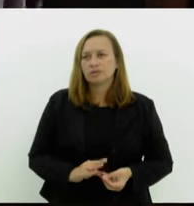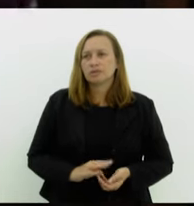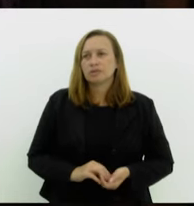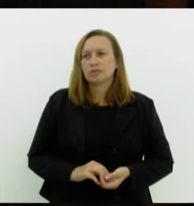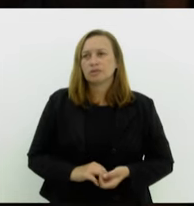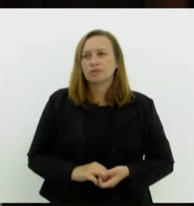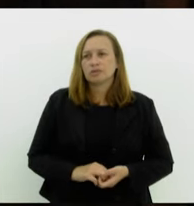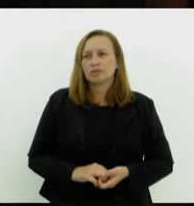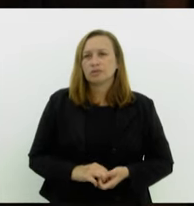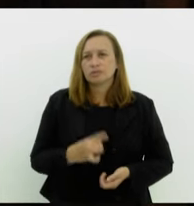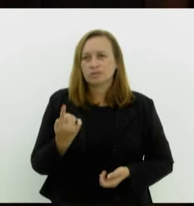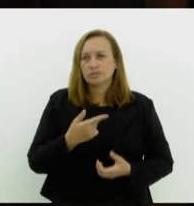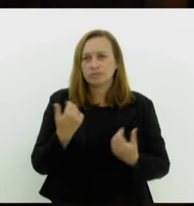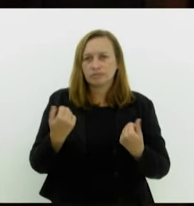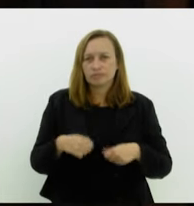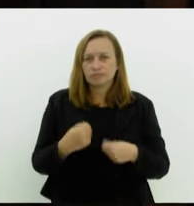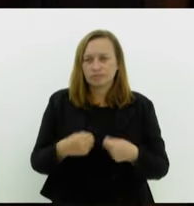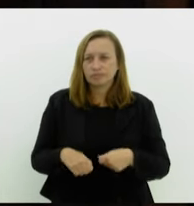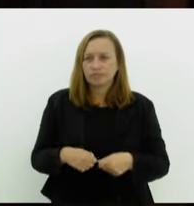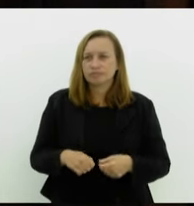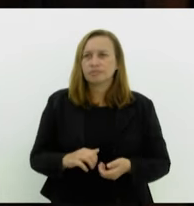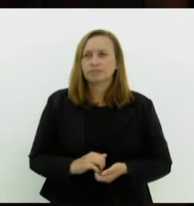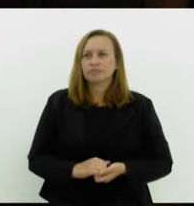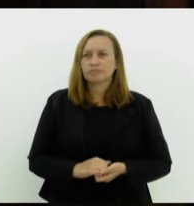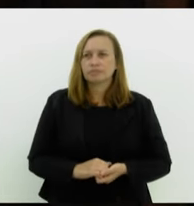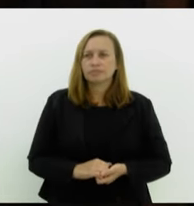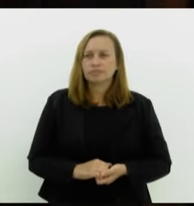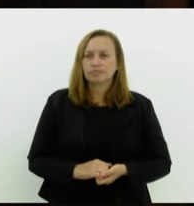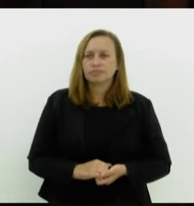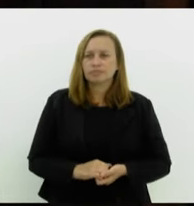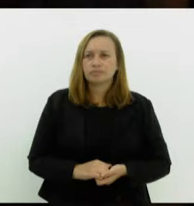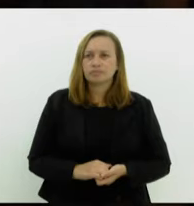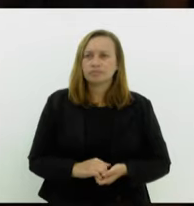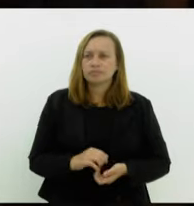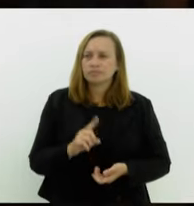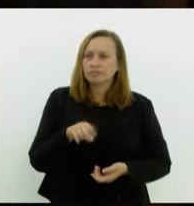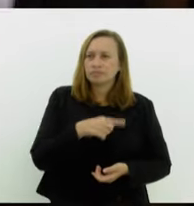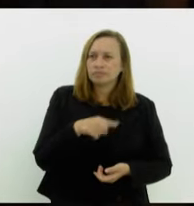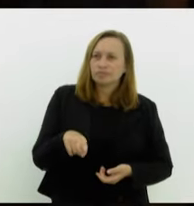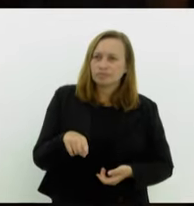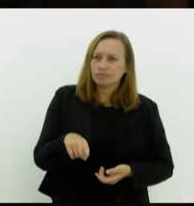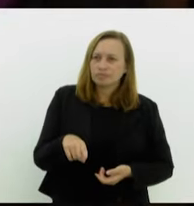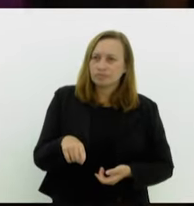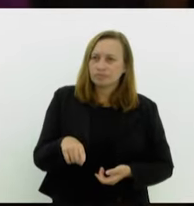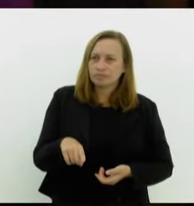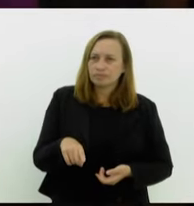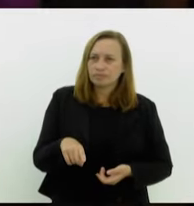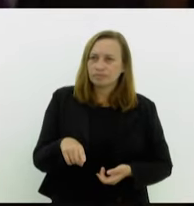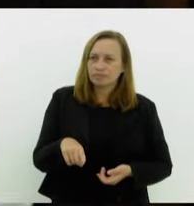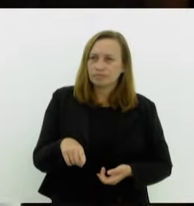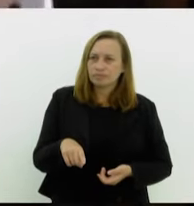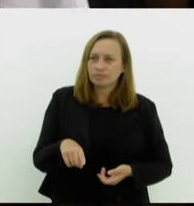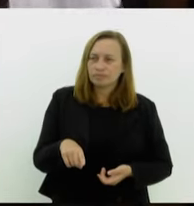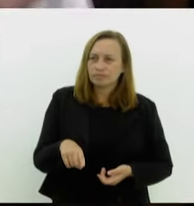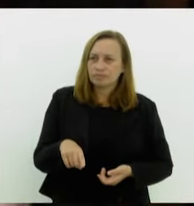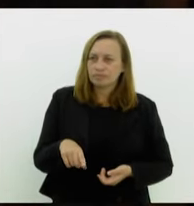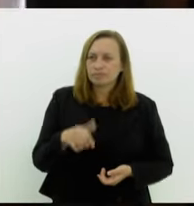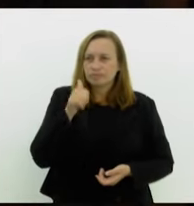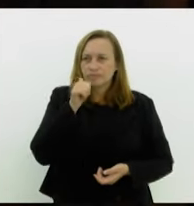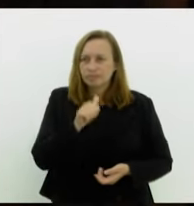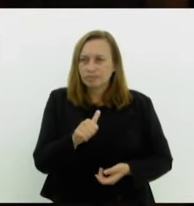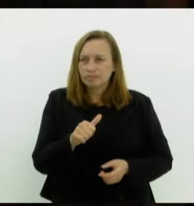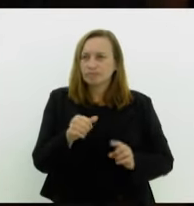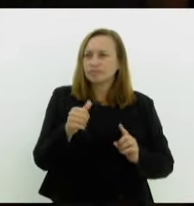que a gente precisa desnormalizar a ausência de mulheres ausência de mulheres negras ausência de mulheres da comunidade LGBT que a